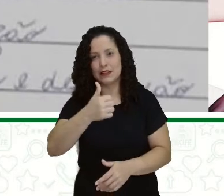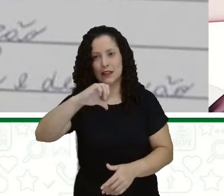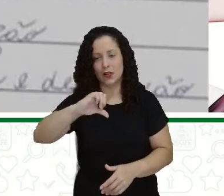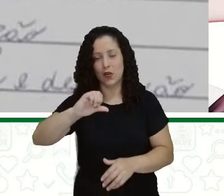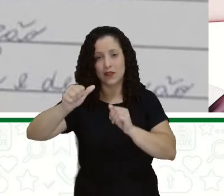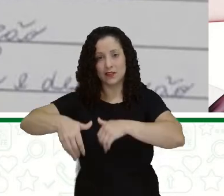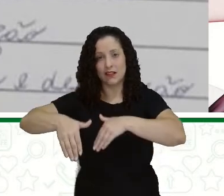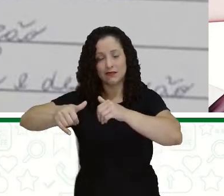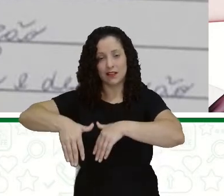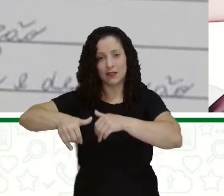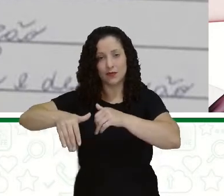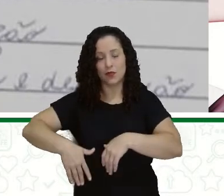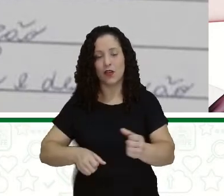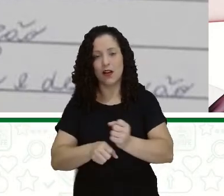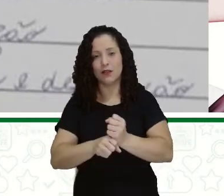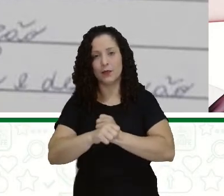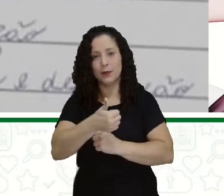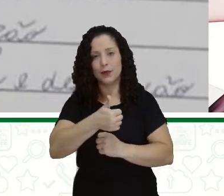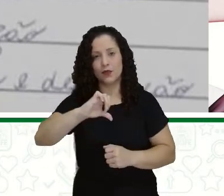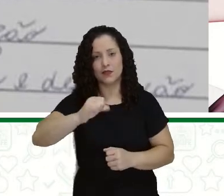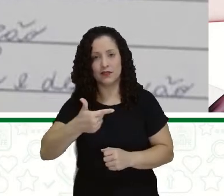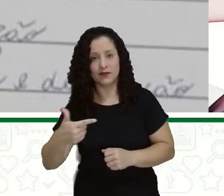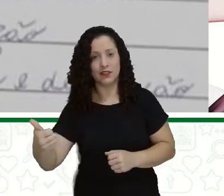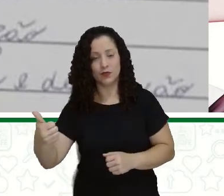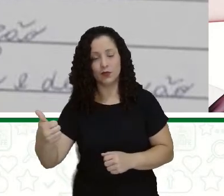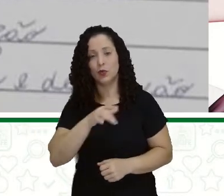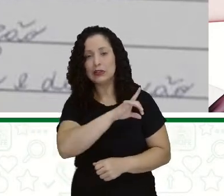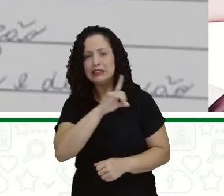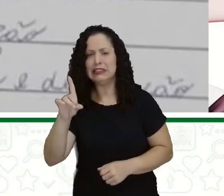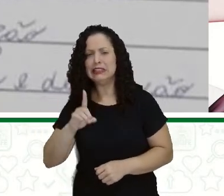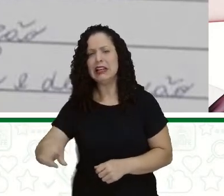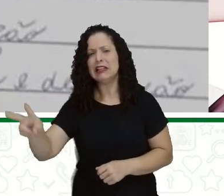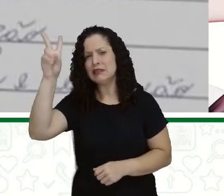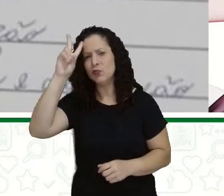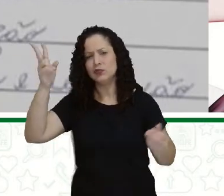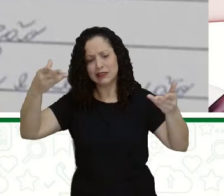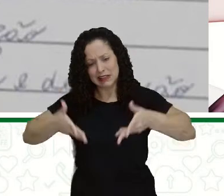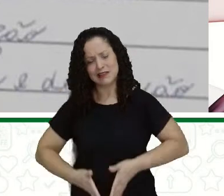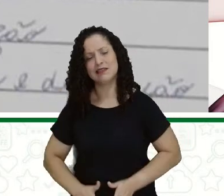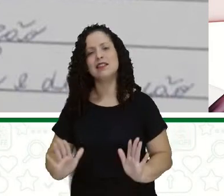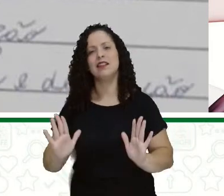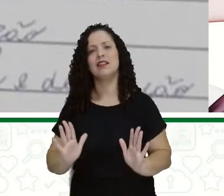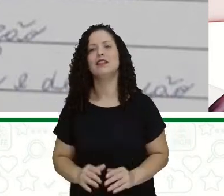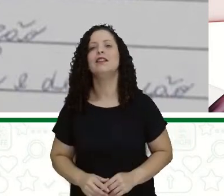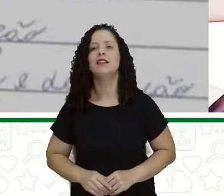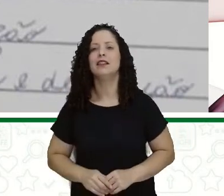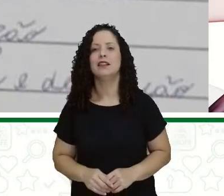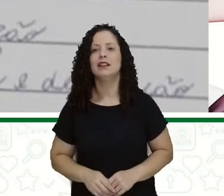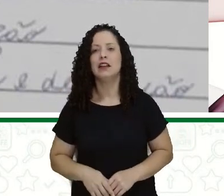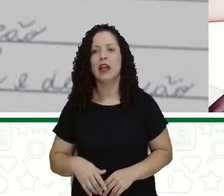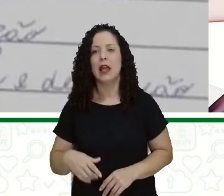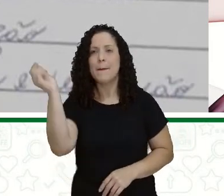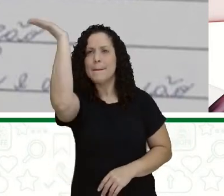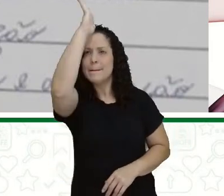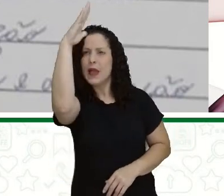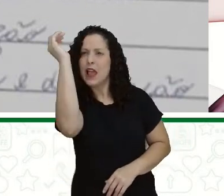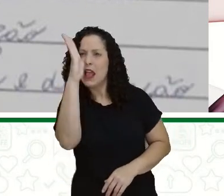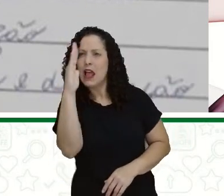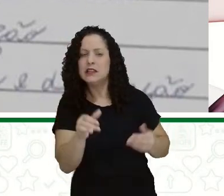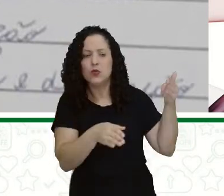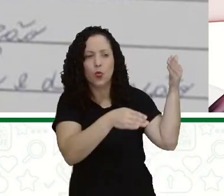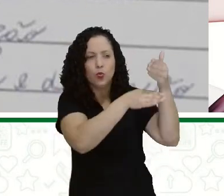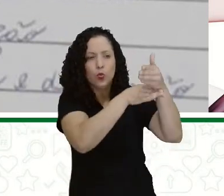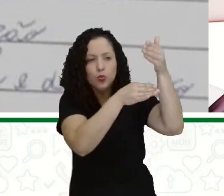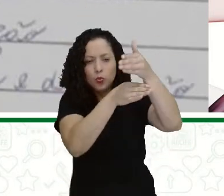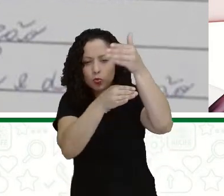de 1921, uma segunda-feira. Por estar Brasil afora formando os centros